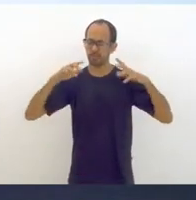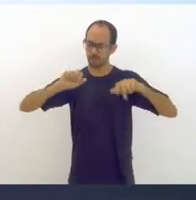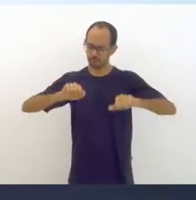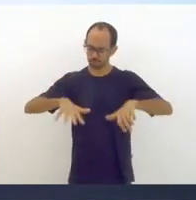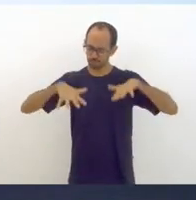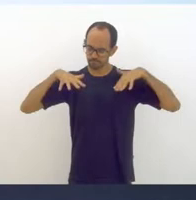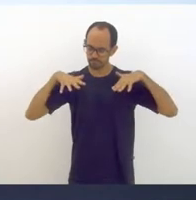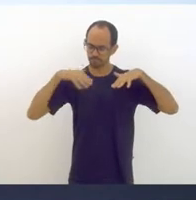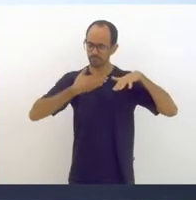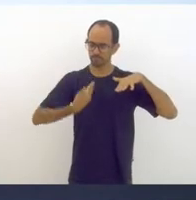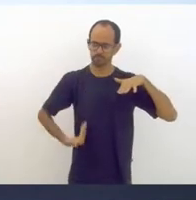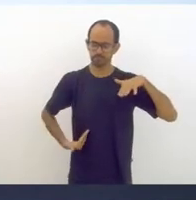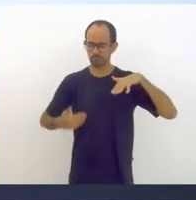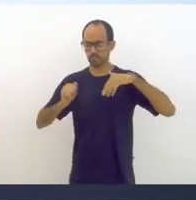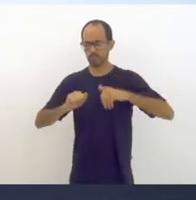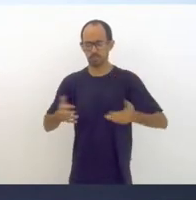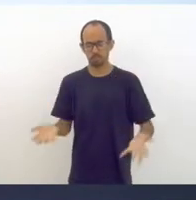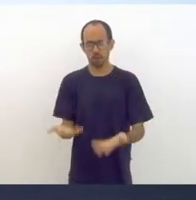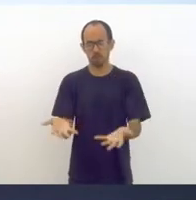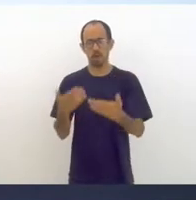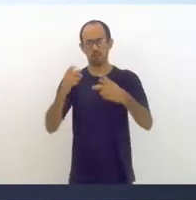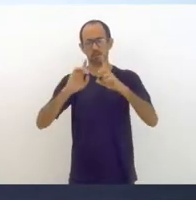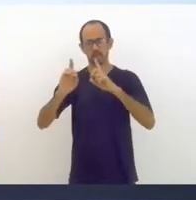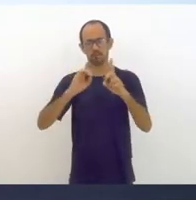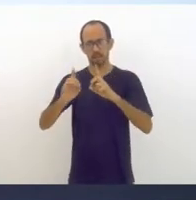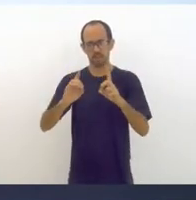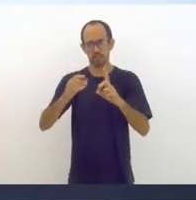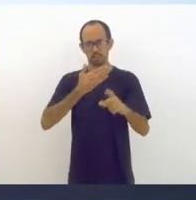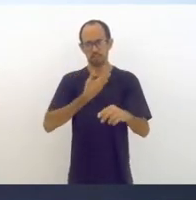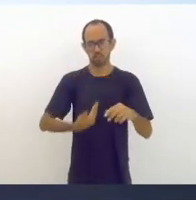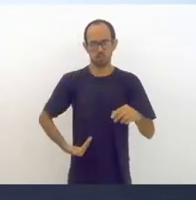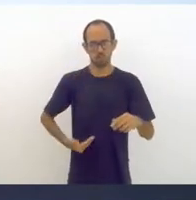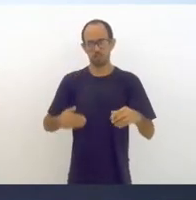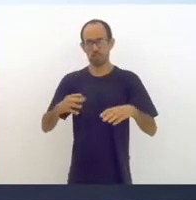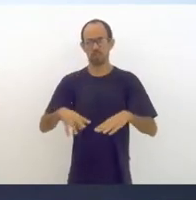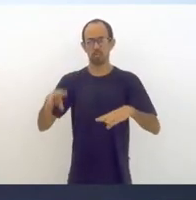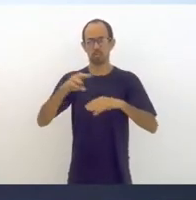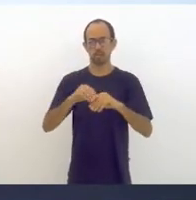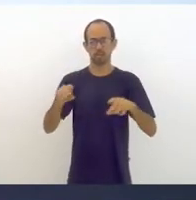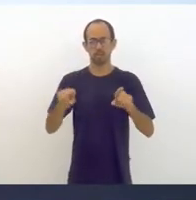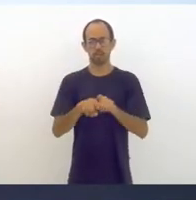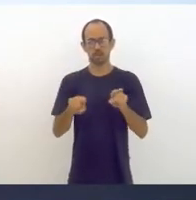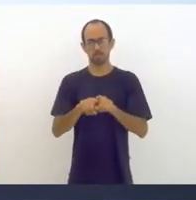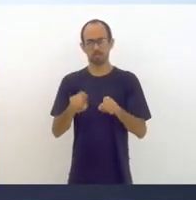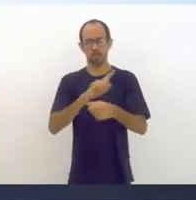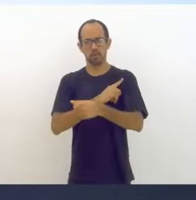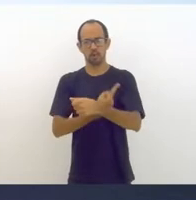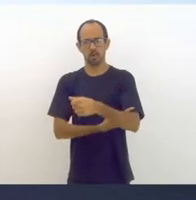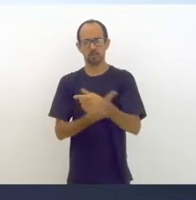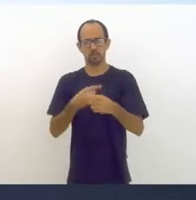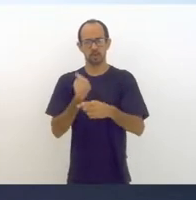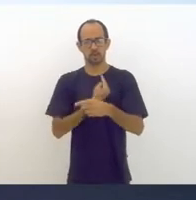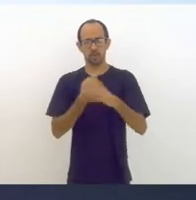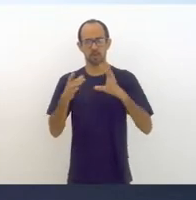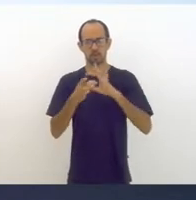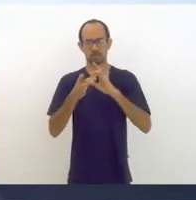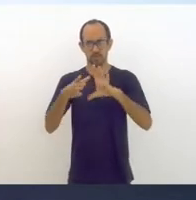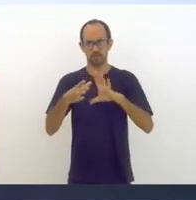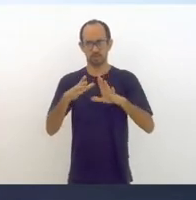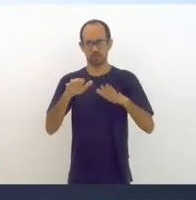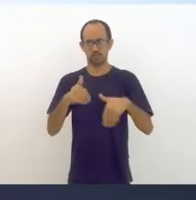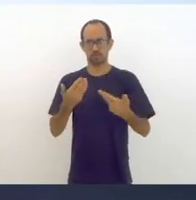que promove e aprofunda o debate público, contribuindo com o fortalecimento de nossa democracia. Bem, dito